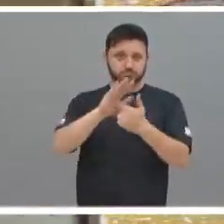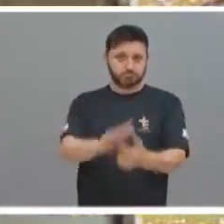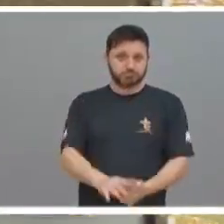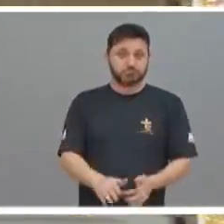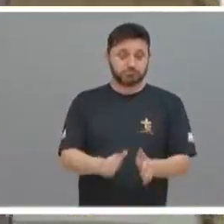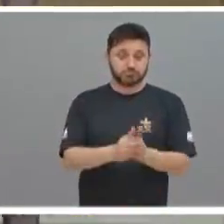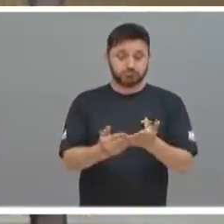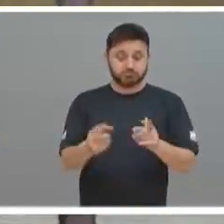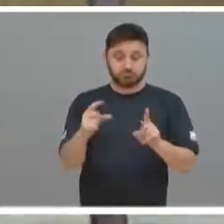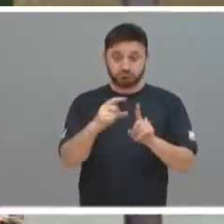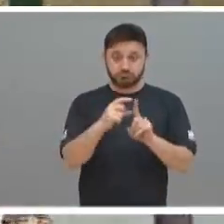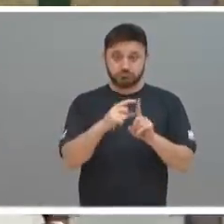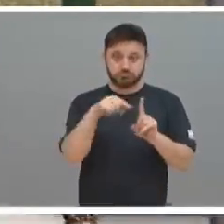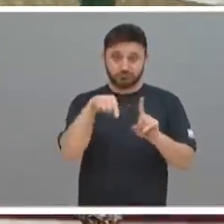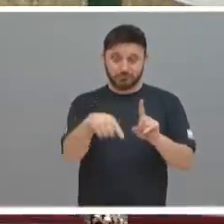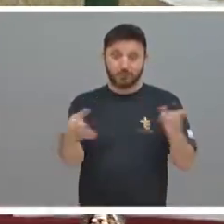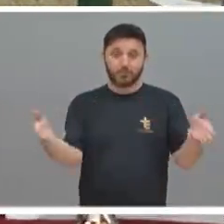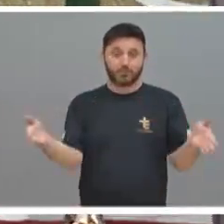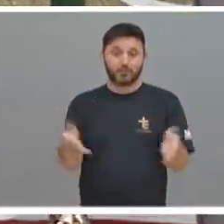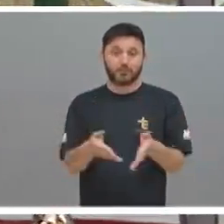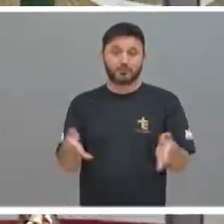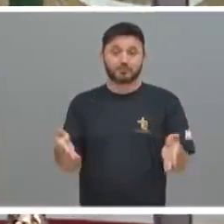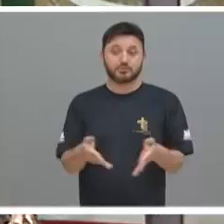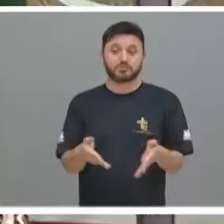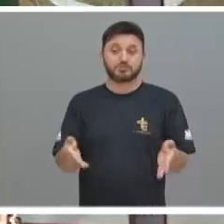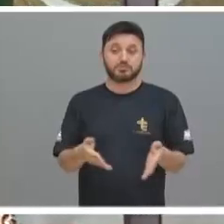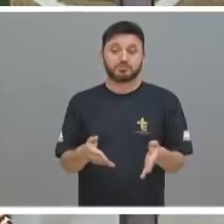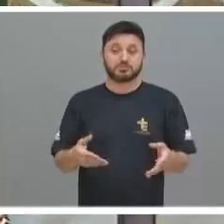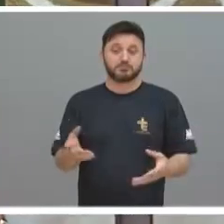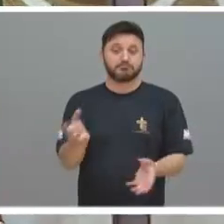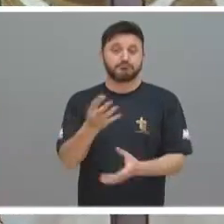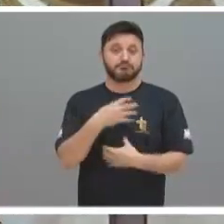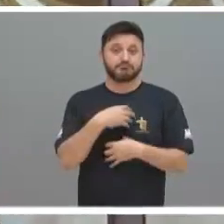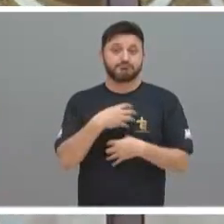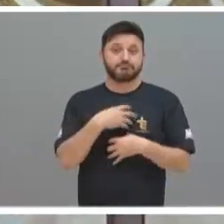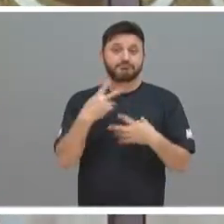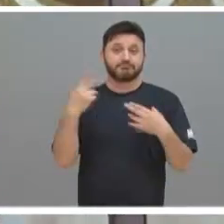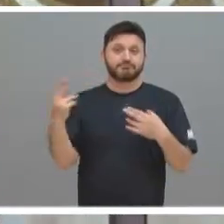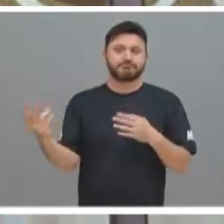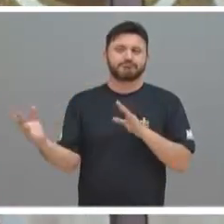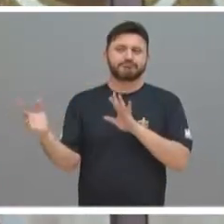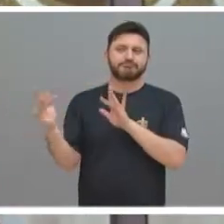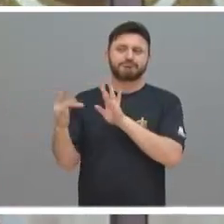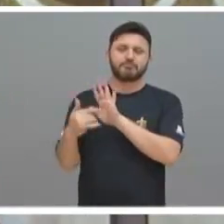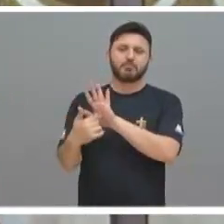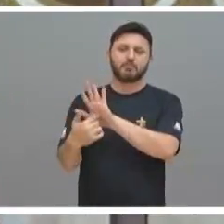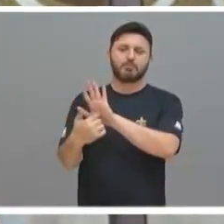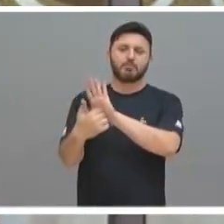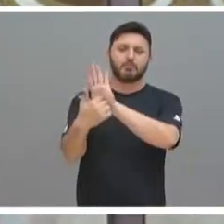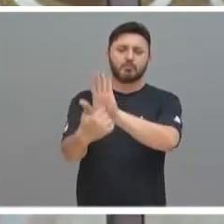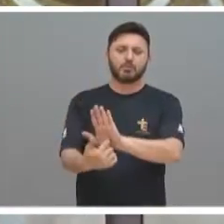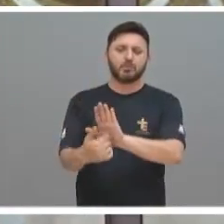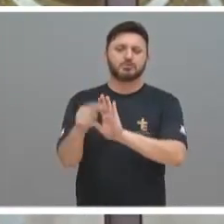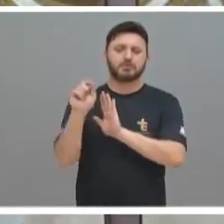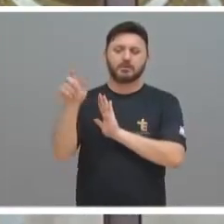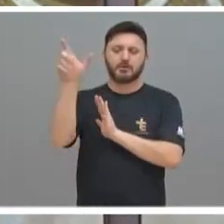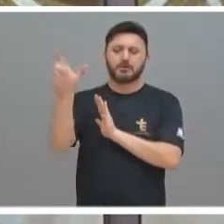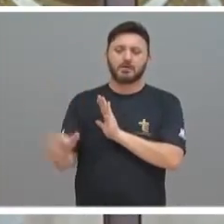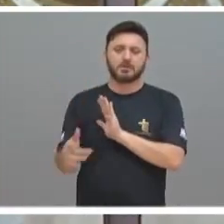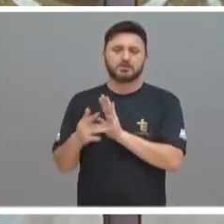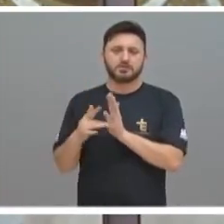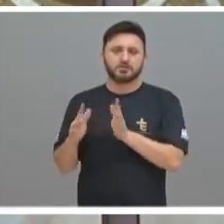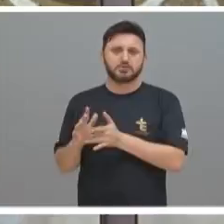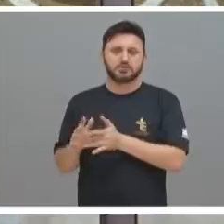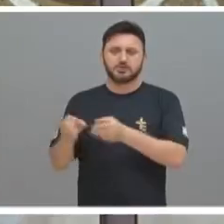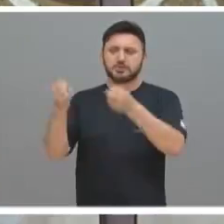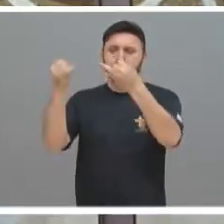essa palavra de hoje nos identifica quem é o Messias,